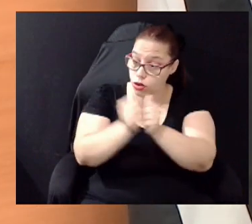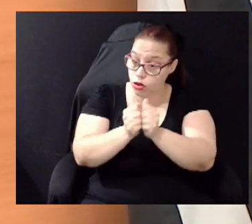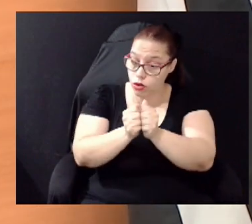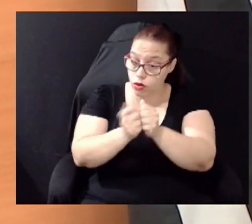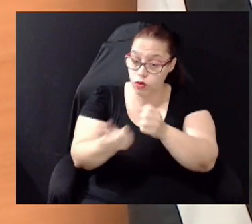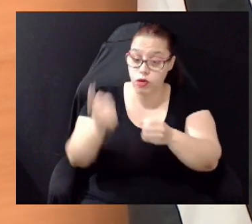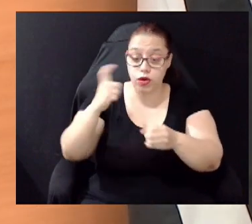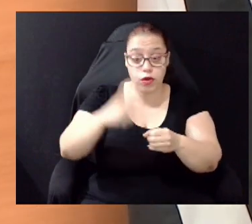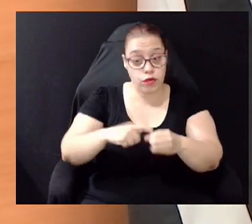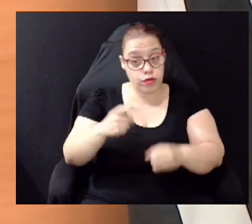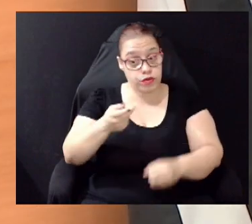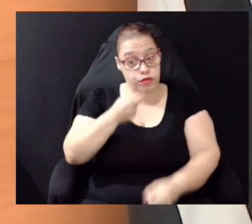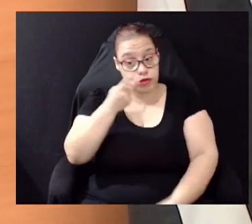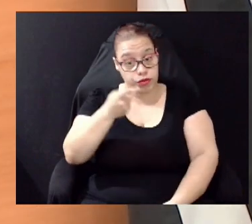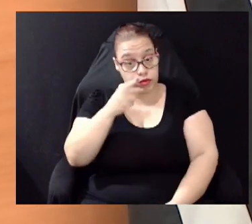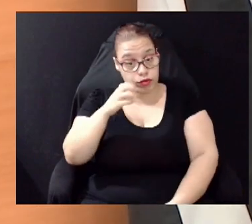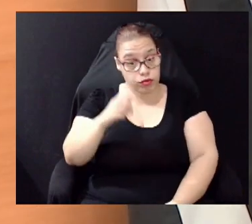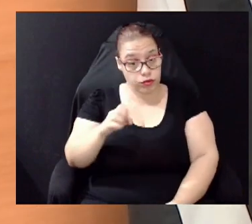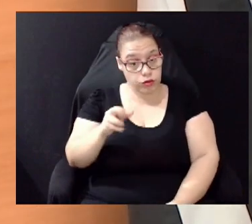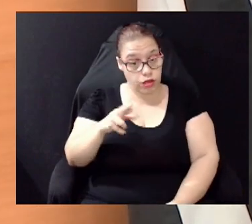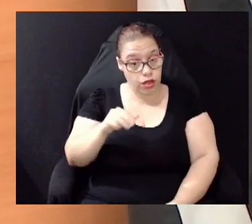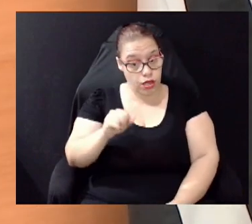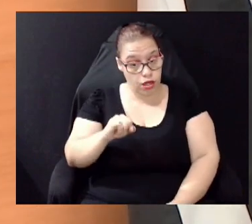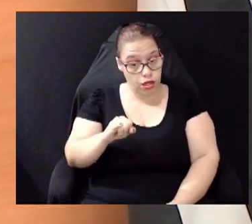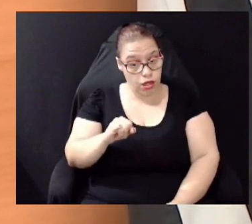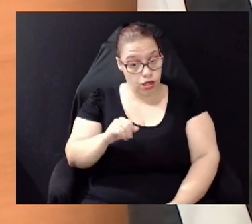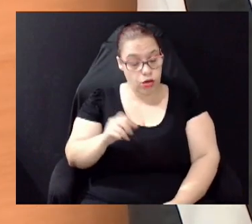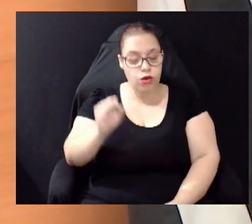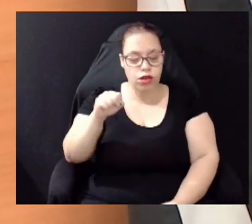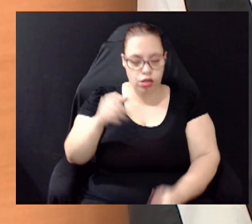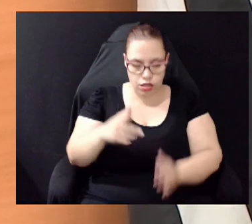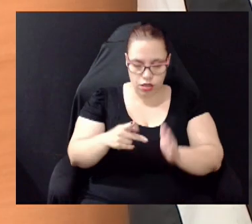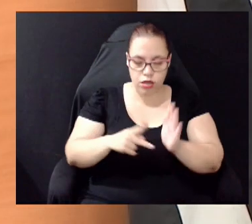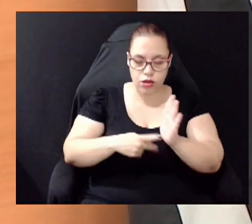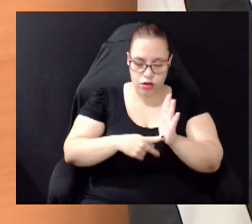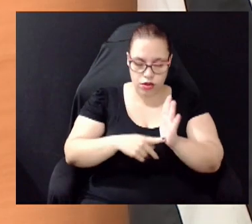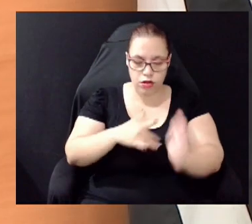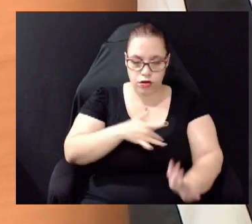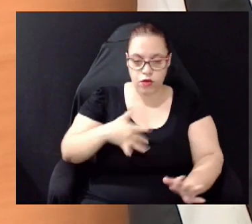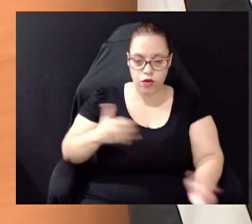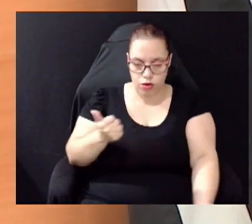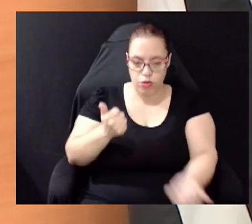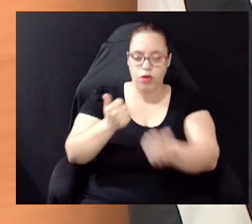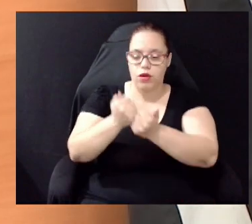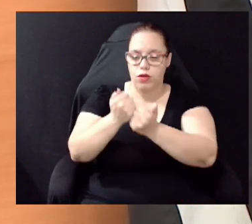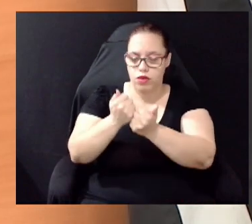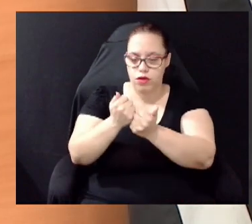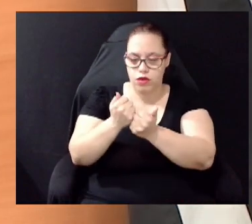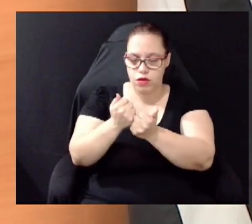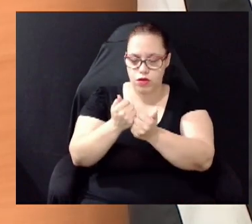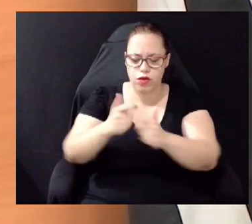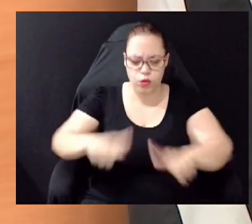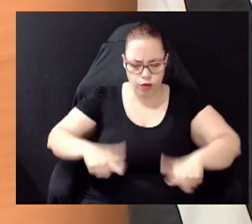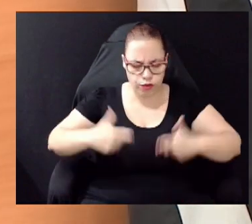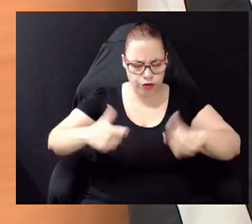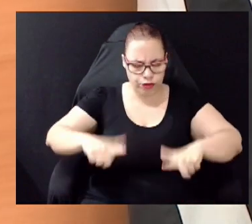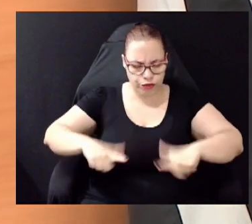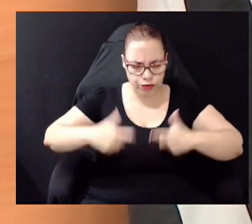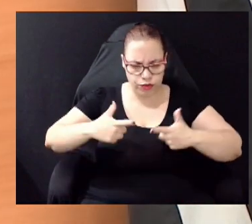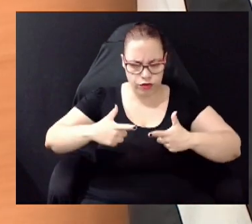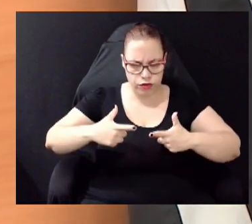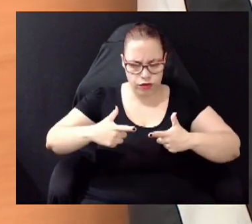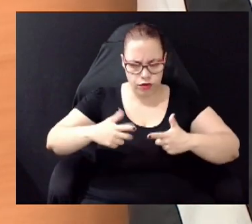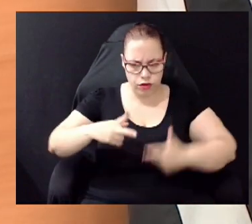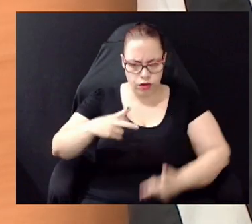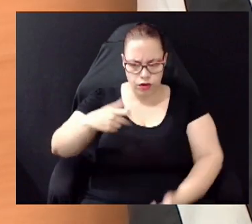na reunião do Celeste, volto a dizer, o Sim Saúde é um sindicato parceiro de luta. Nós temos, eu acho que